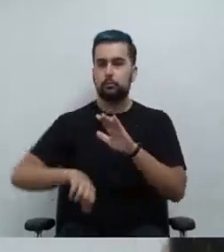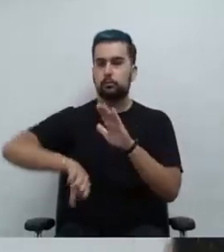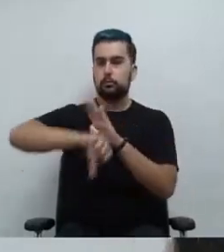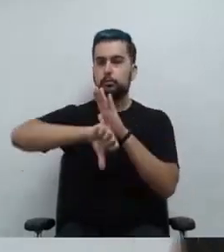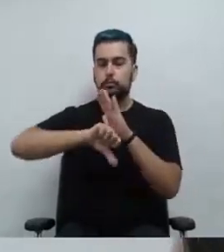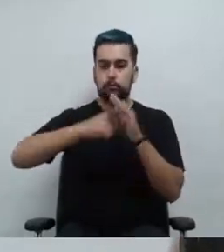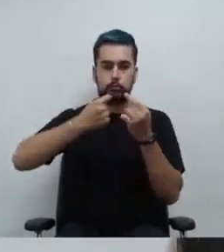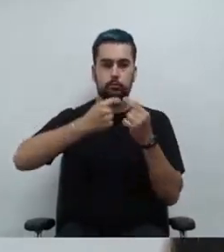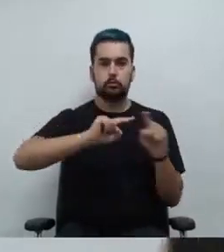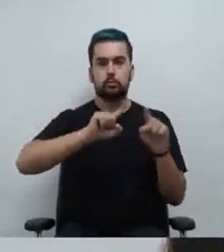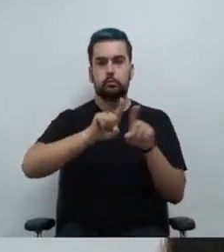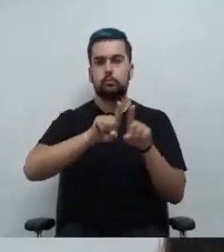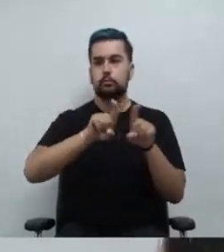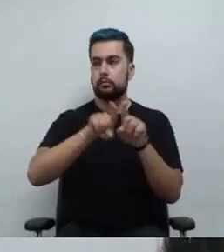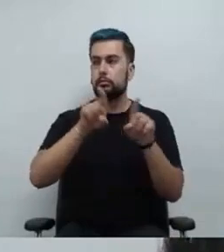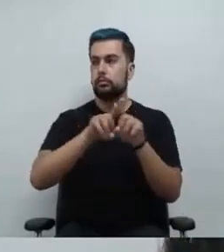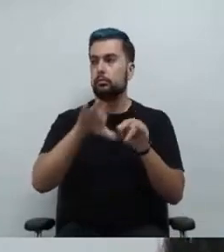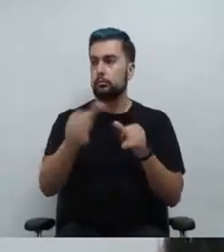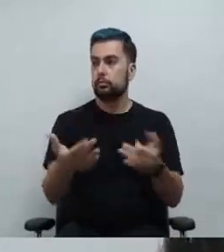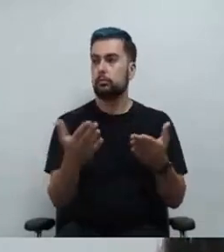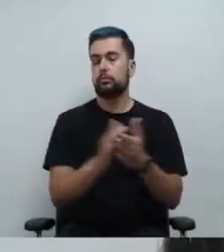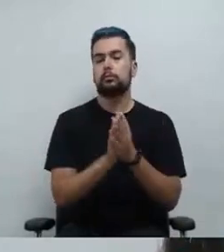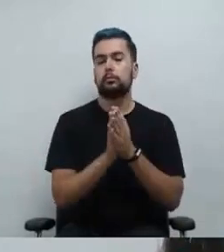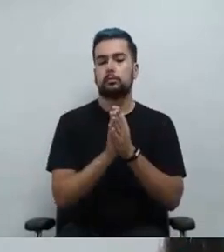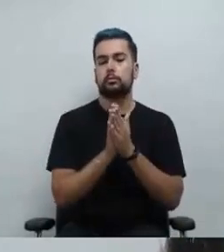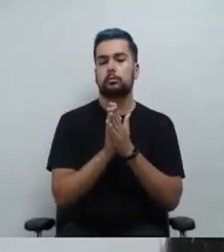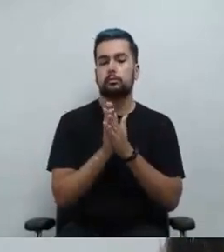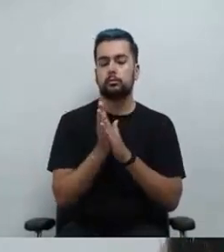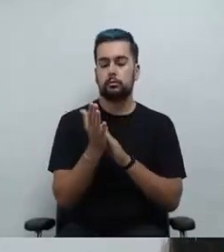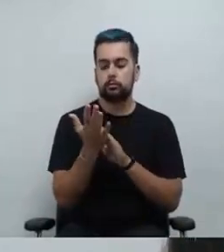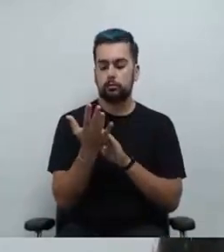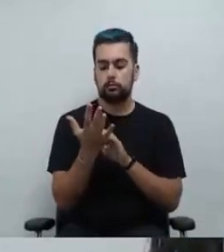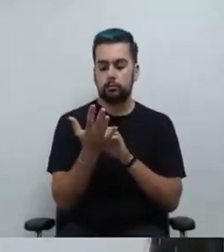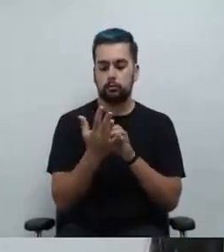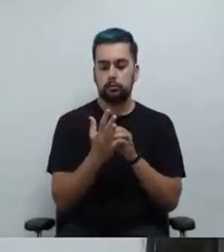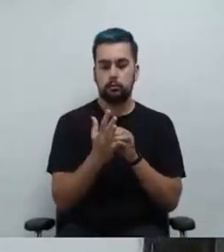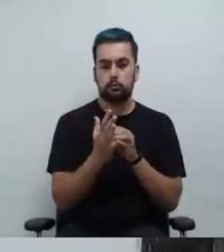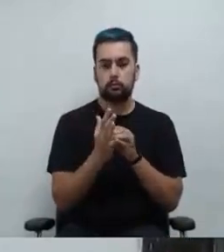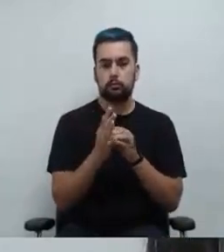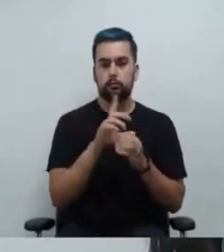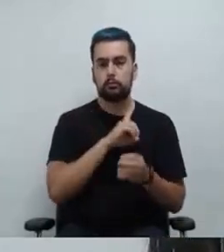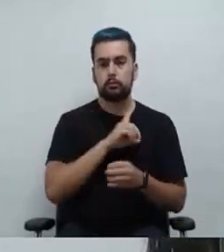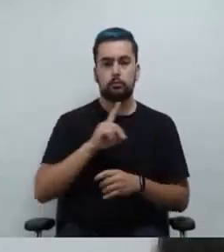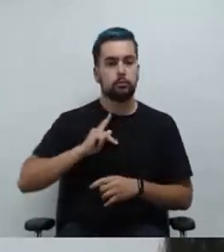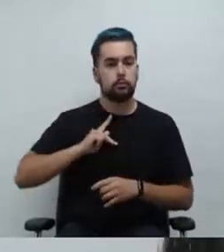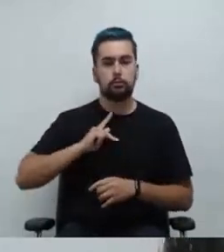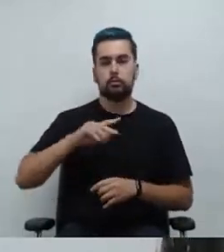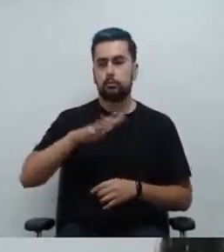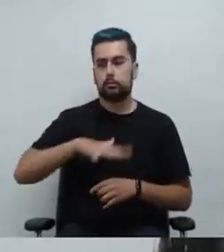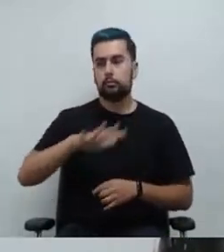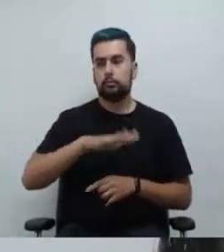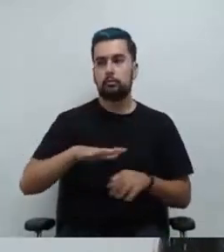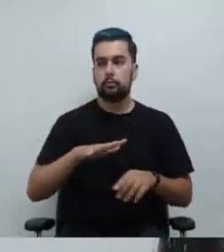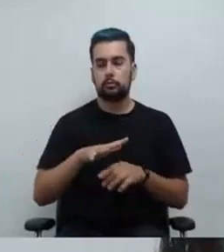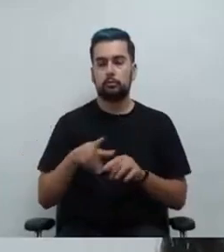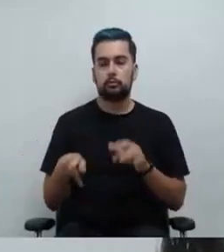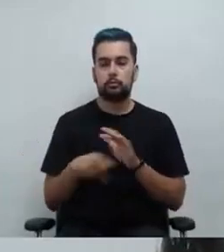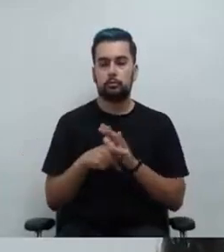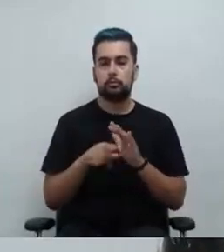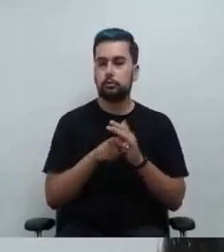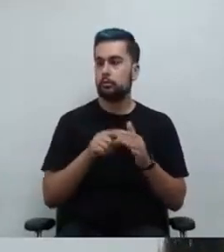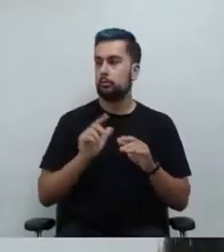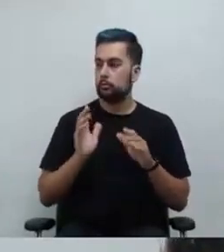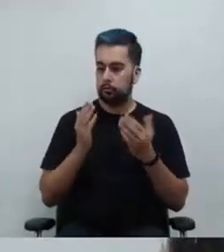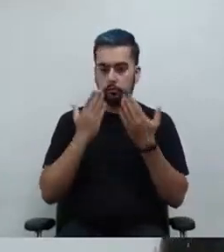apoio ao colega, também parabenizo a gestão, a segunda subdefensora pública geral, Mara, também, que prontamente atuou no